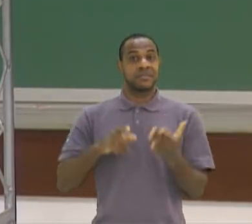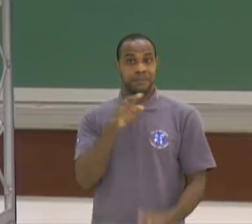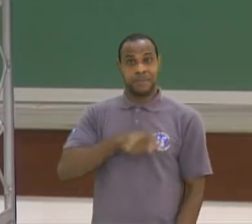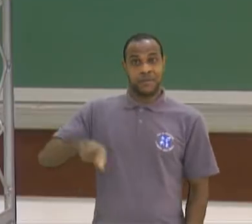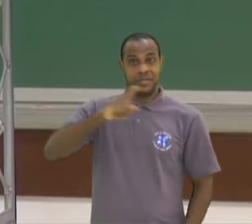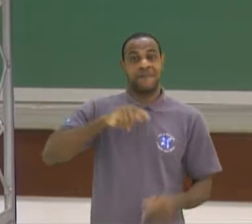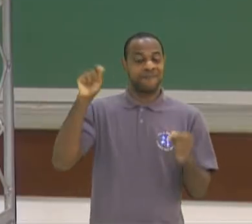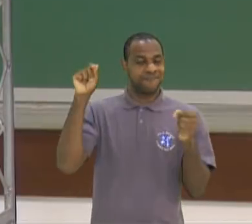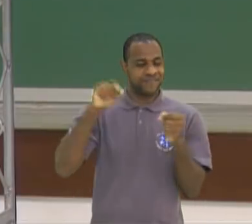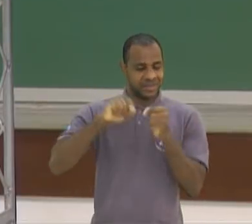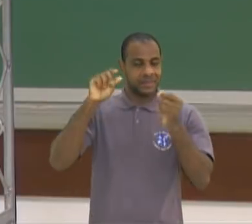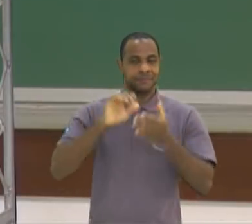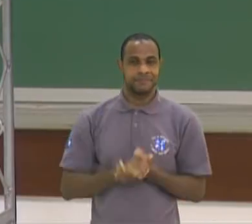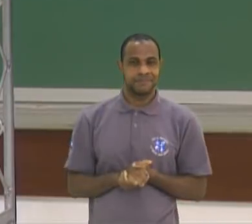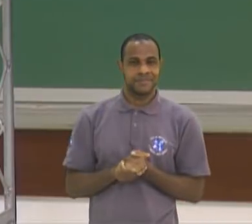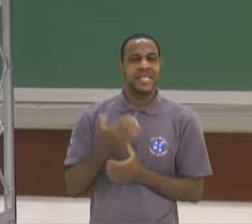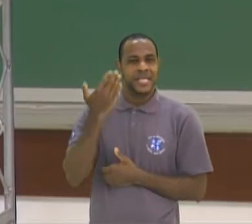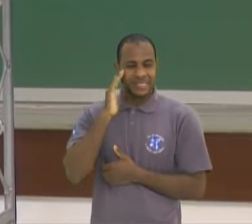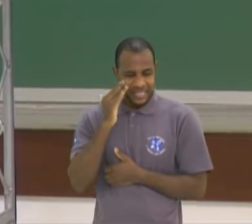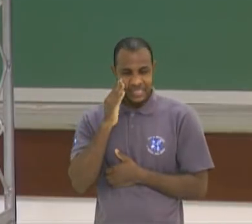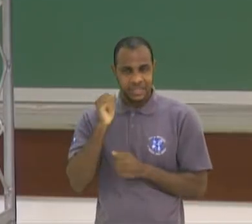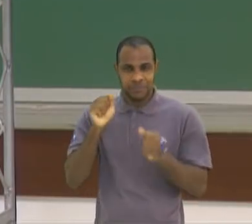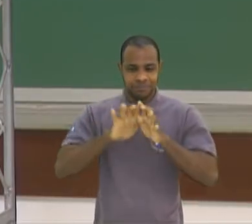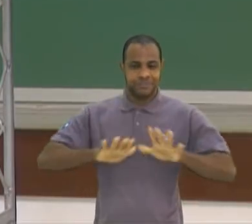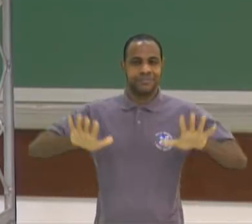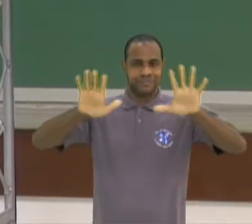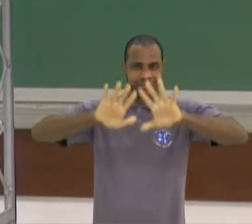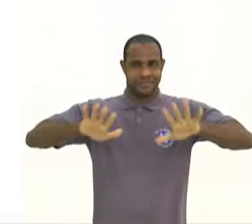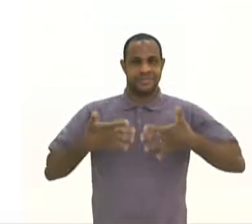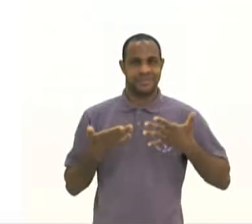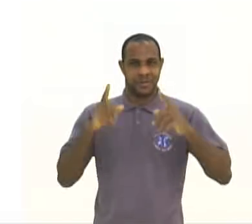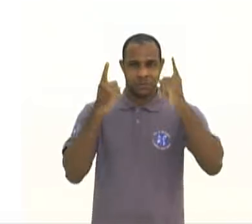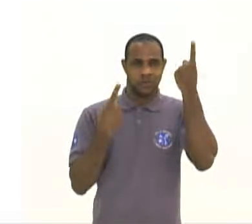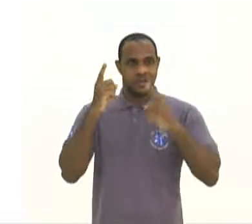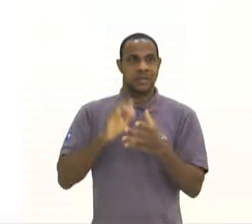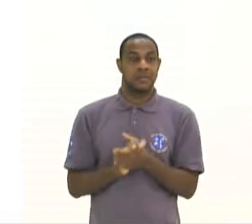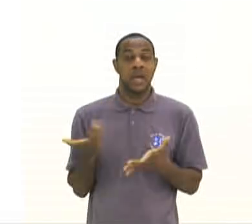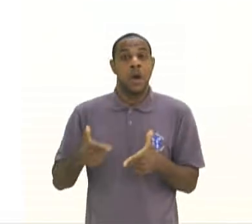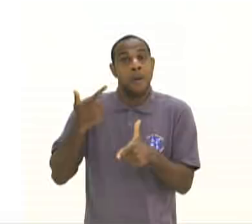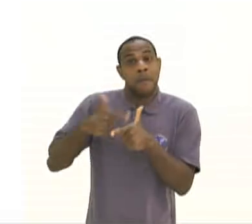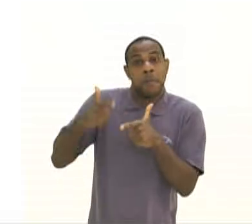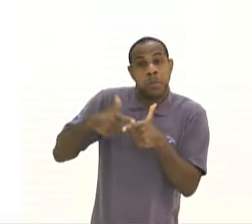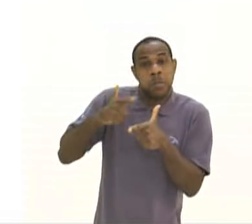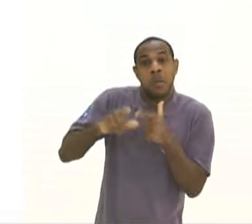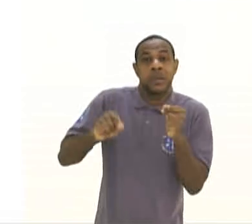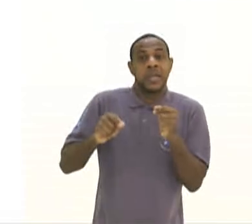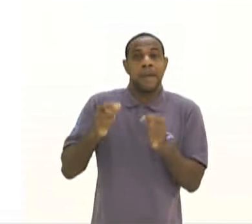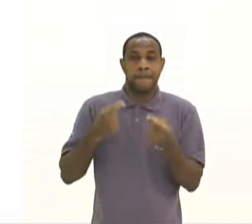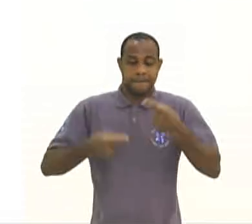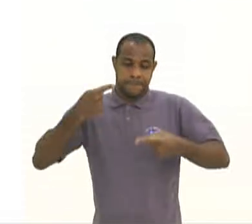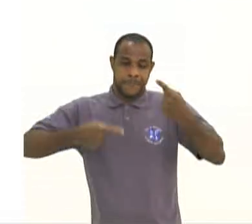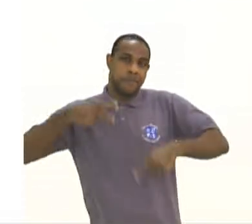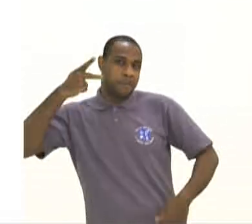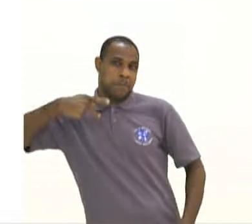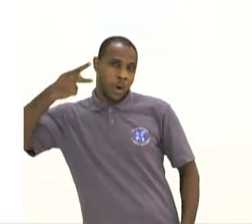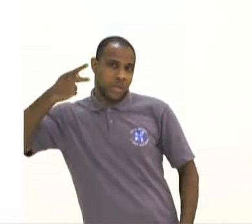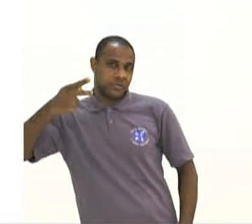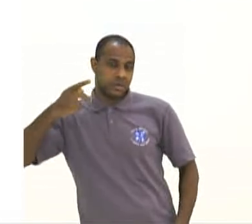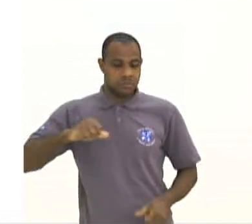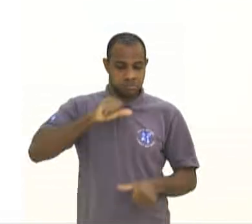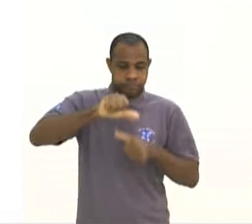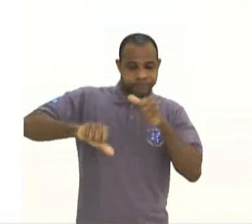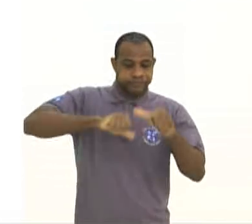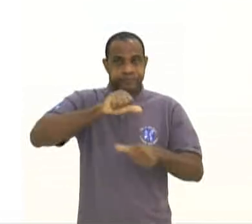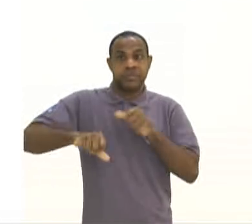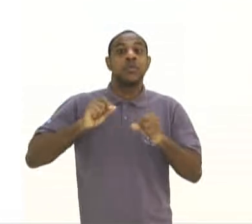você fazer, agora que você entendeu melhor o cenário do Chile aí. A crise política se transformou em poucos meses em